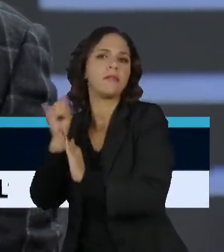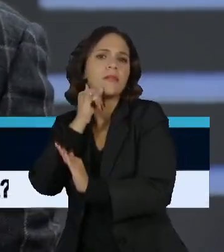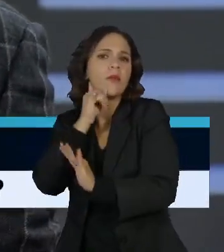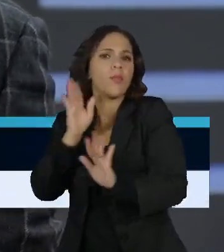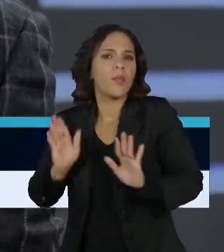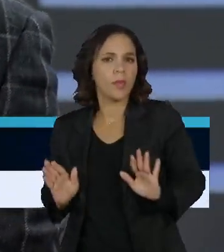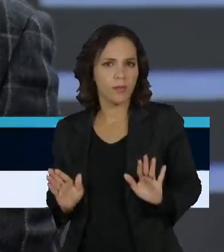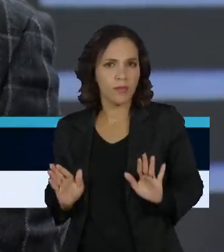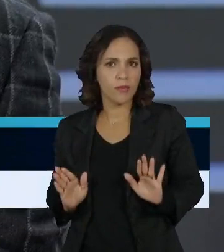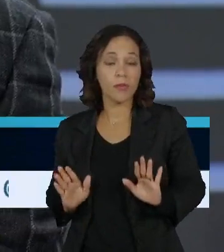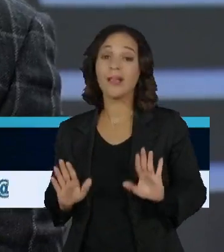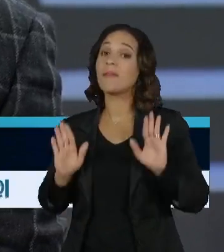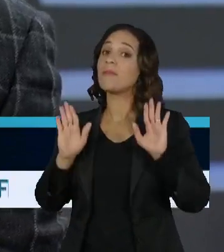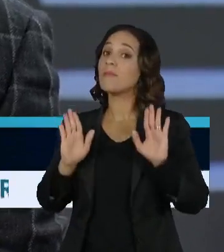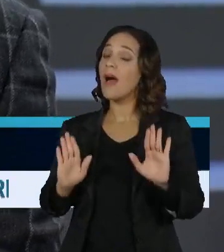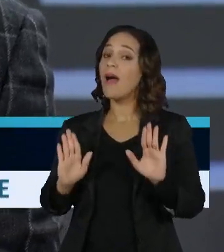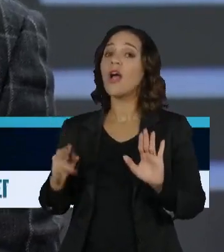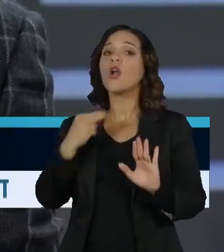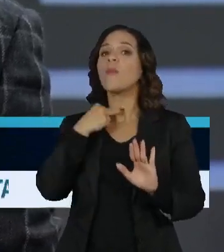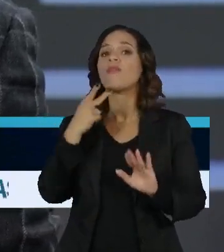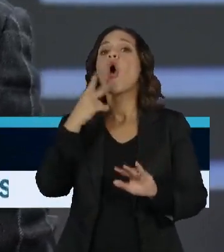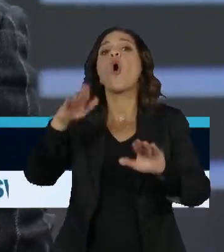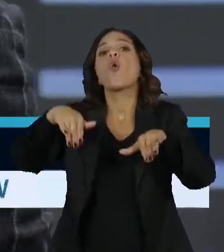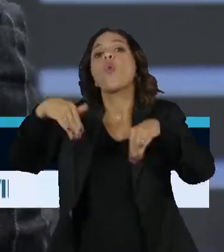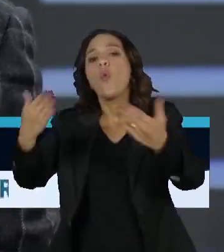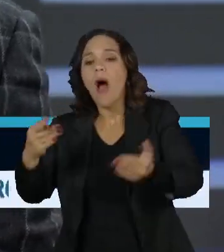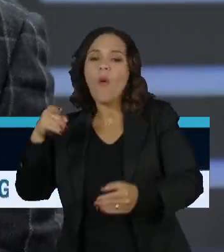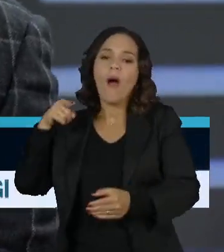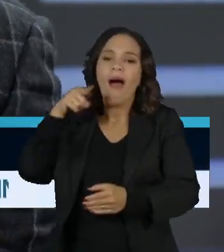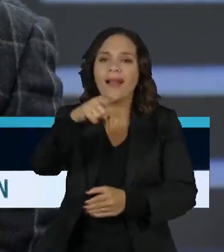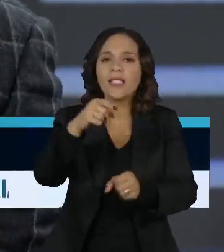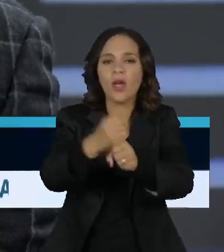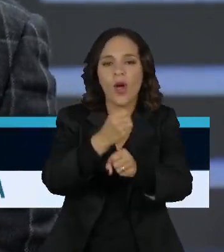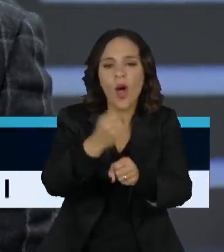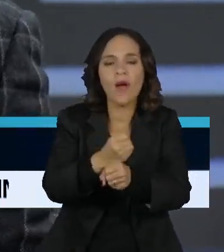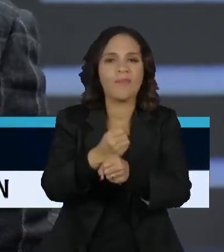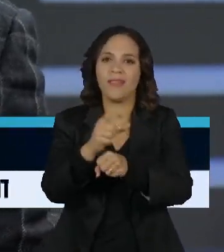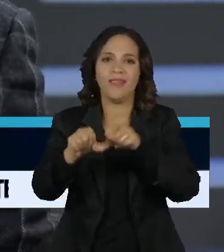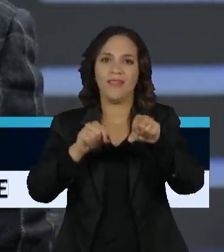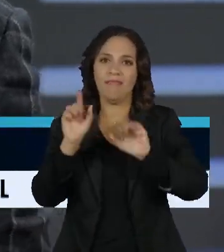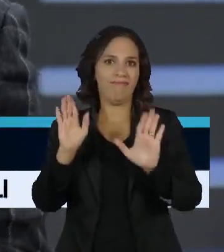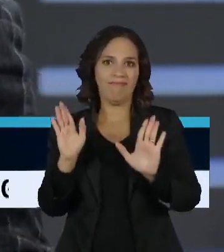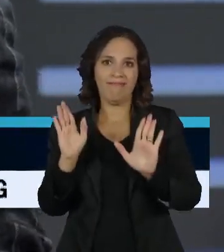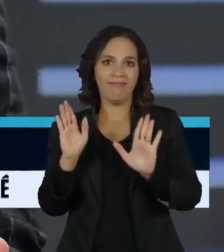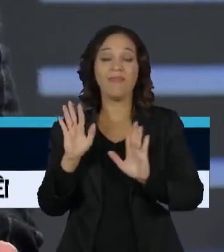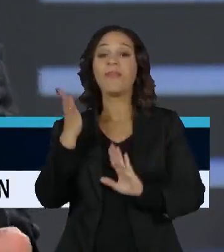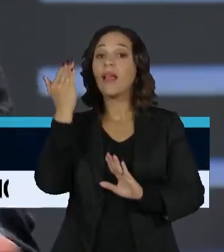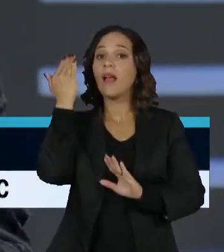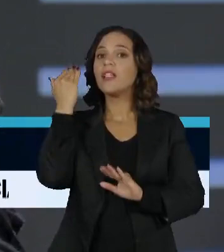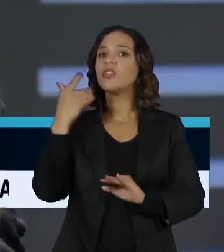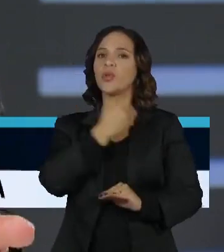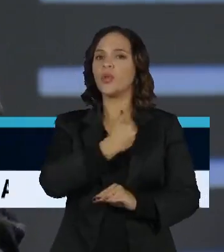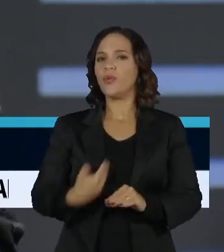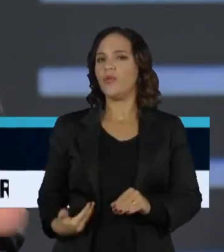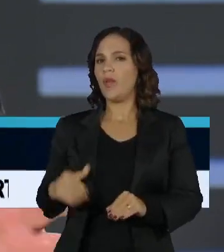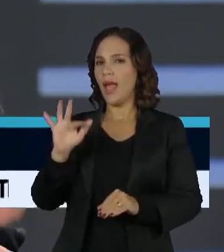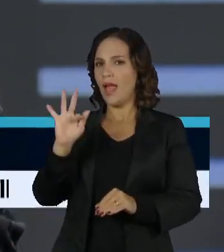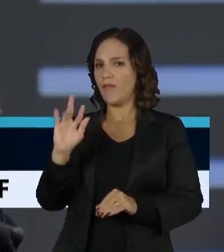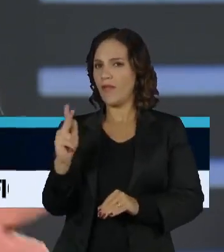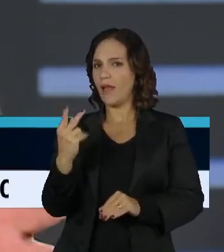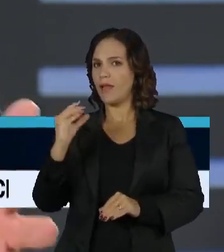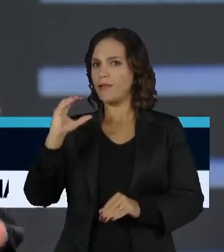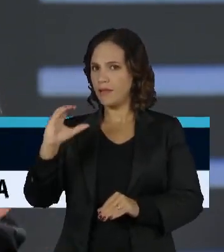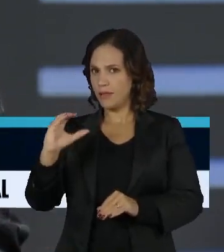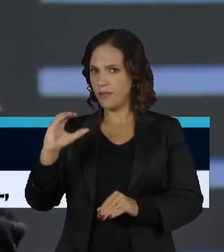brasileiros. Mas ele não poderia dizer qual município e qual é a obra. No governo Fernando Henrique Cardoso, houve um adjornamento